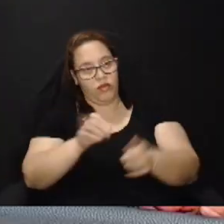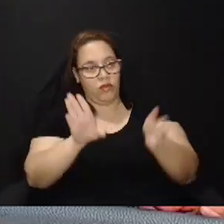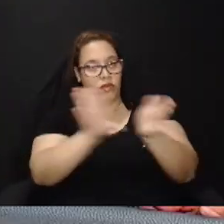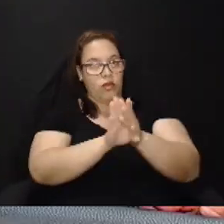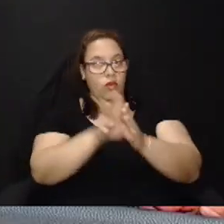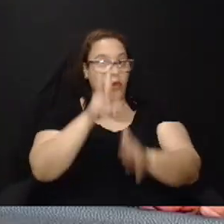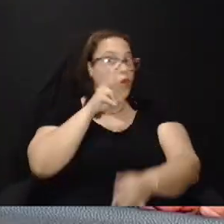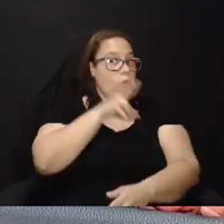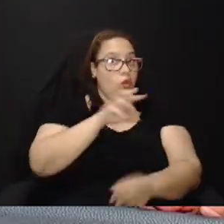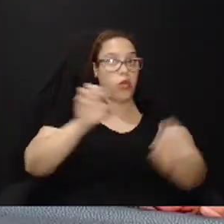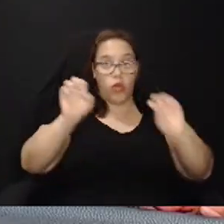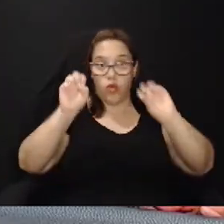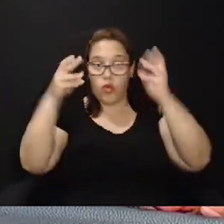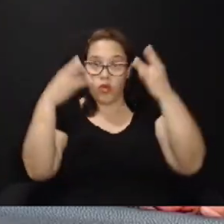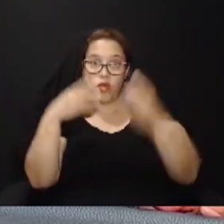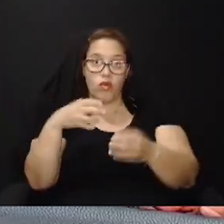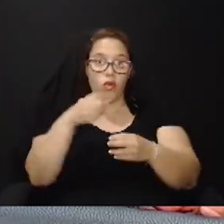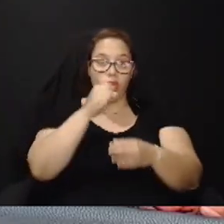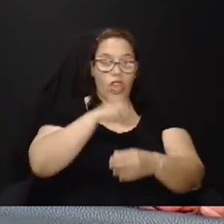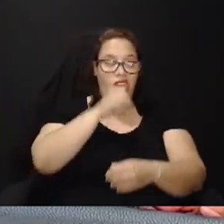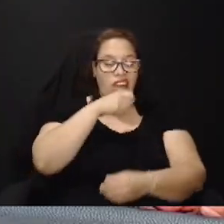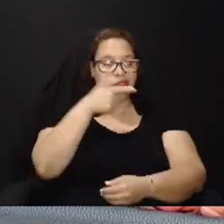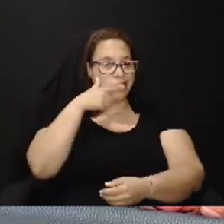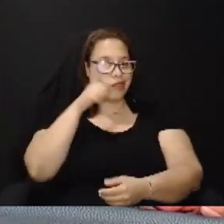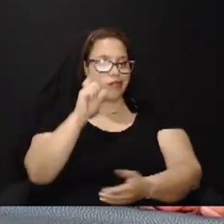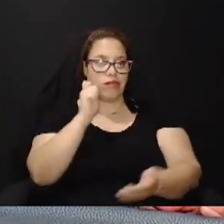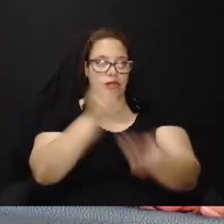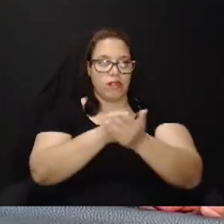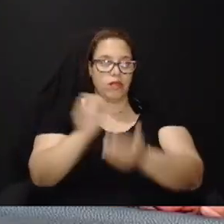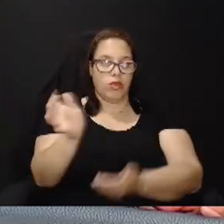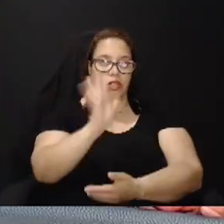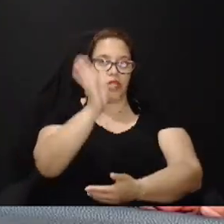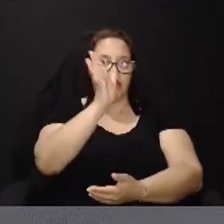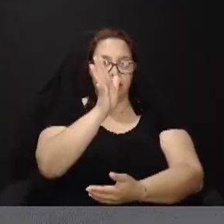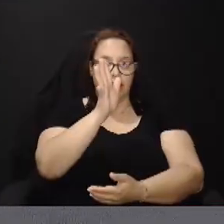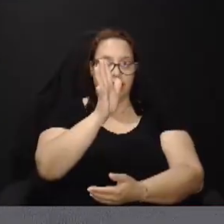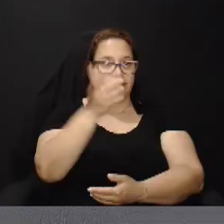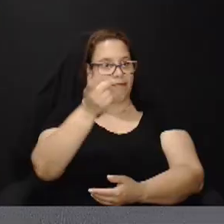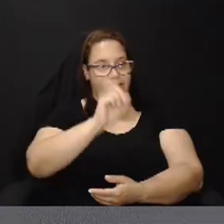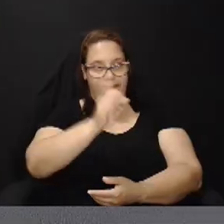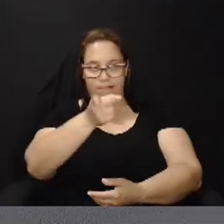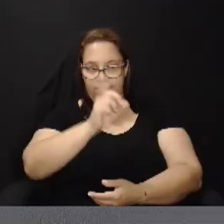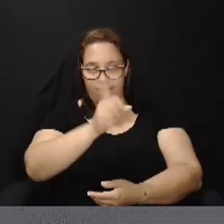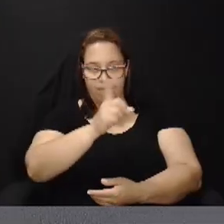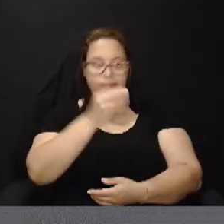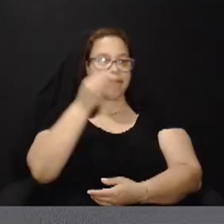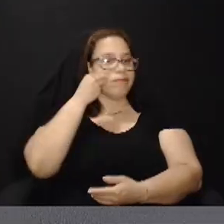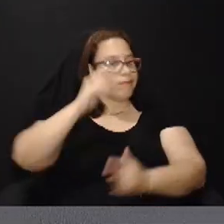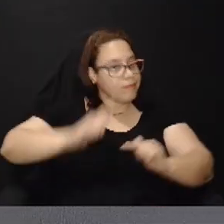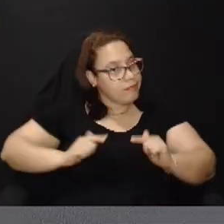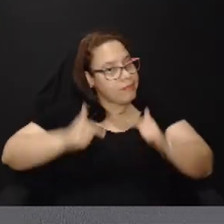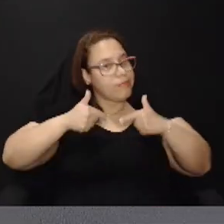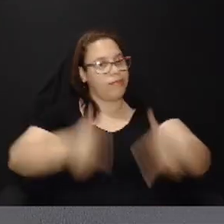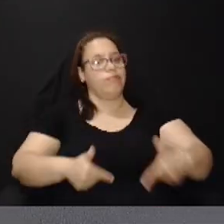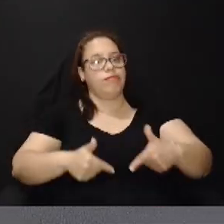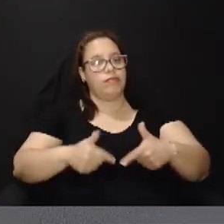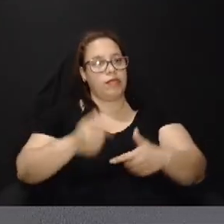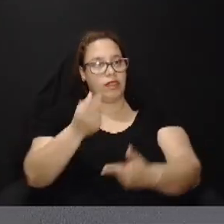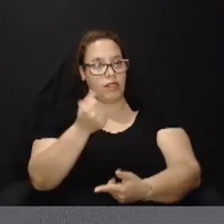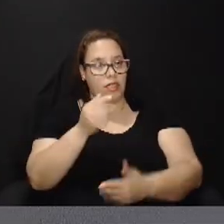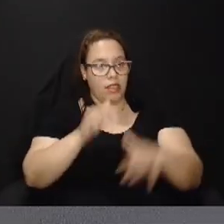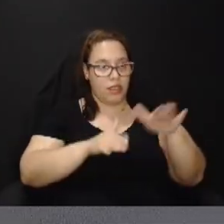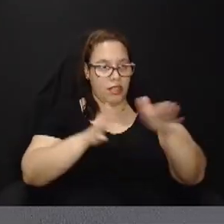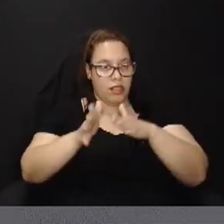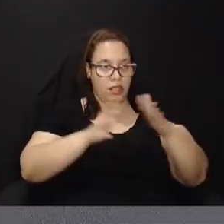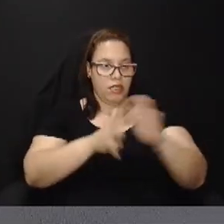quiser tomar um sorvete, não consegue tomar um sorvete porque está muito caro. Eu acho que isso não, a gente tem que tentar lutar para que esses valores sejam mais acessíveis para a